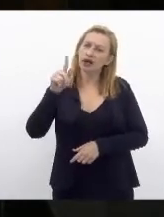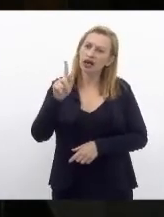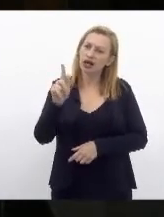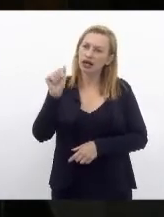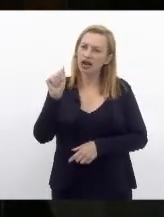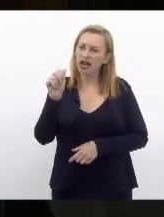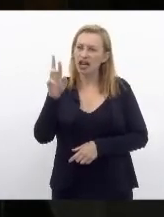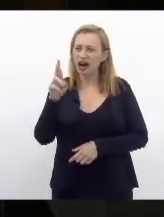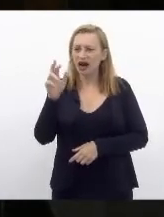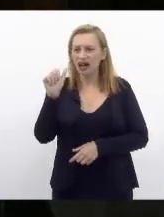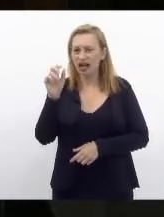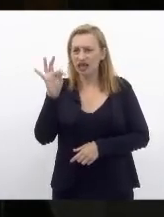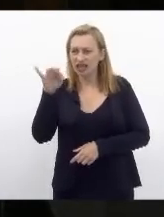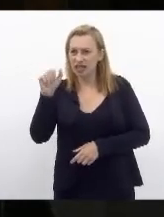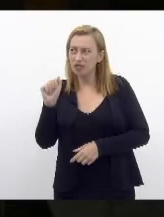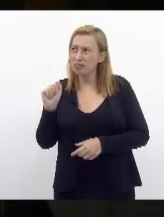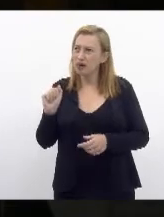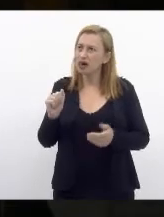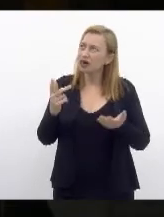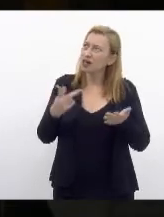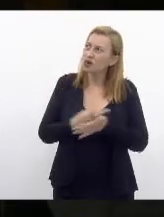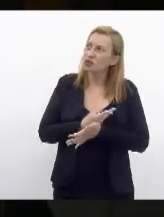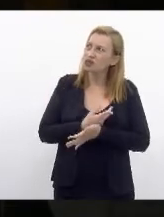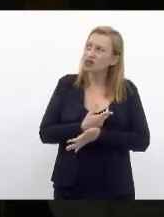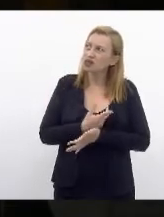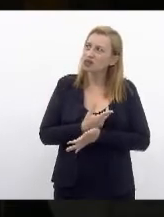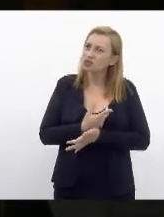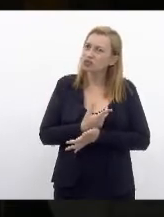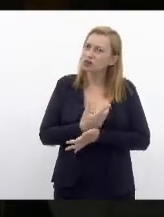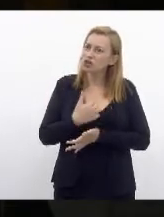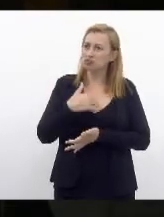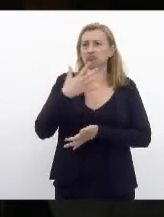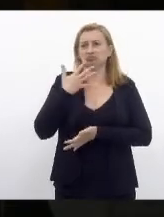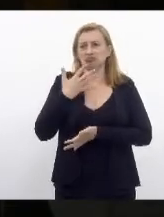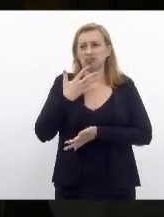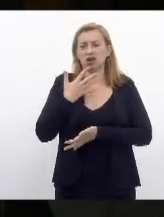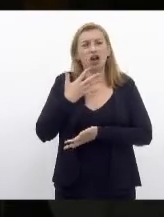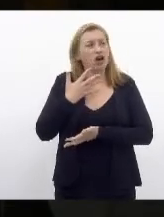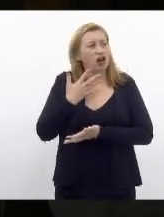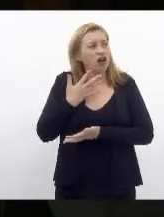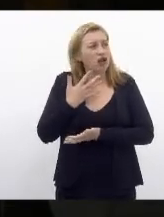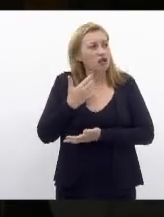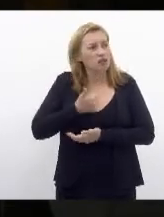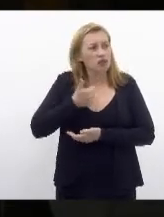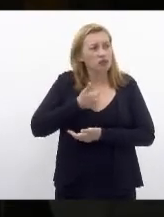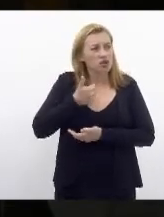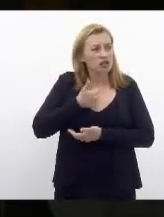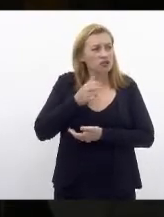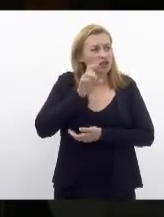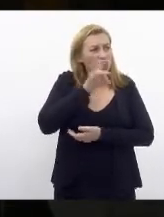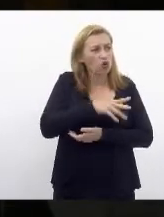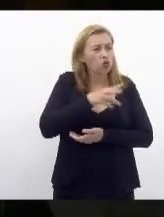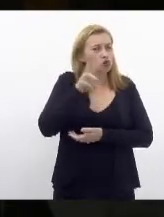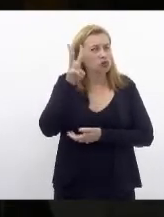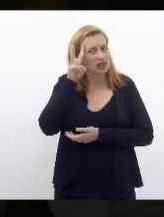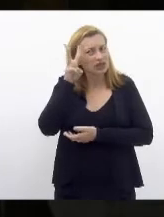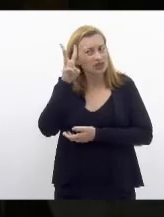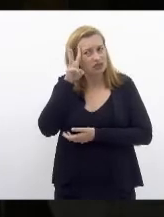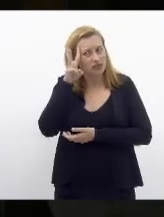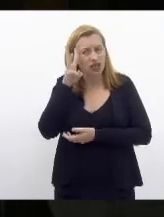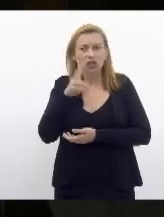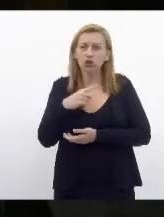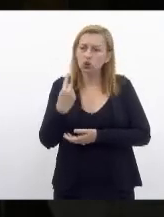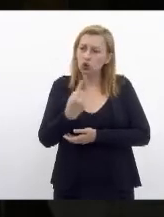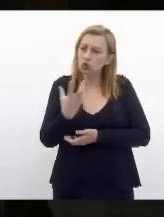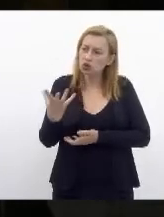e aconteceu uma coisa que a gente não esperava. Primeiro, recapitulando, na última terça-feira,